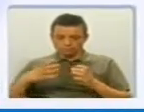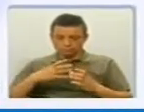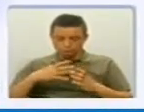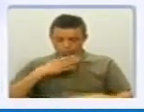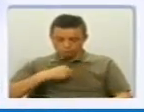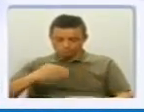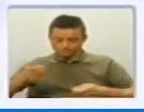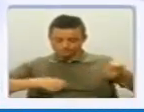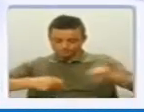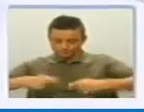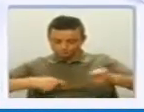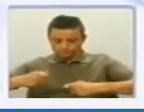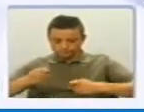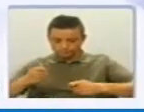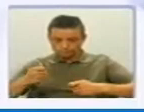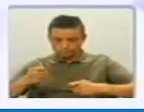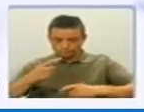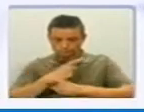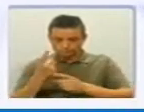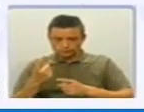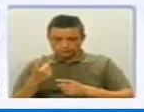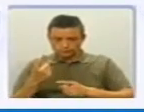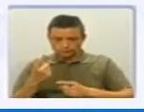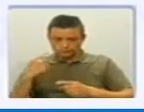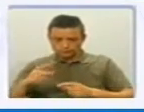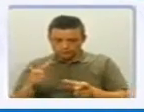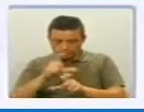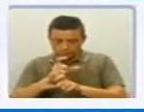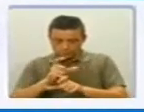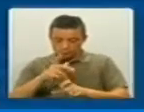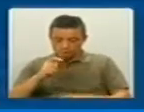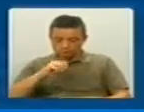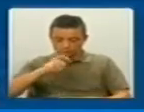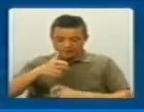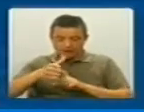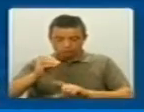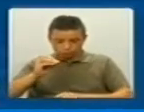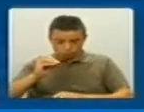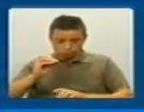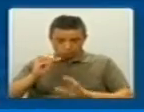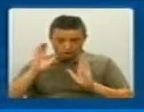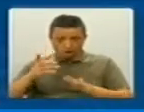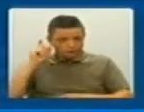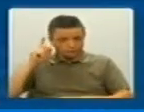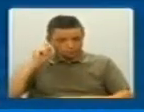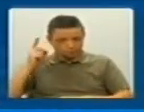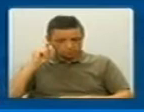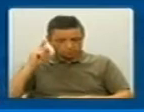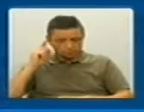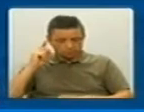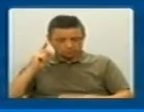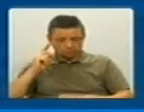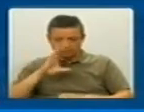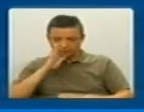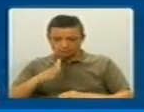só, este tipo de aplicações espaciais, portanto, que nasceram no contexto espacial. Porque é que isto é extremamente importante ao